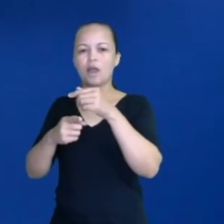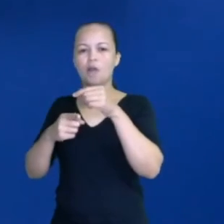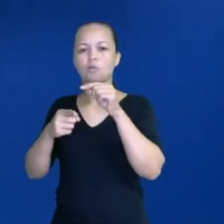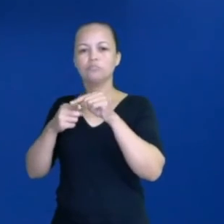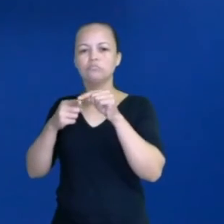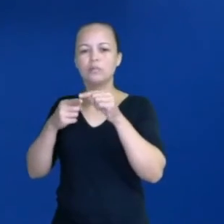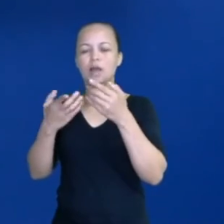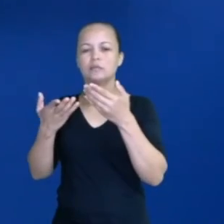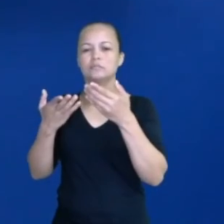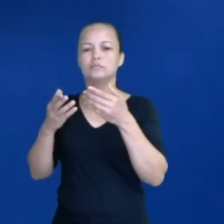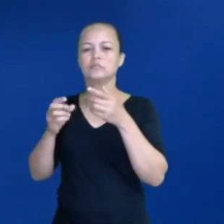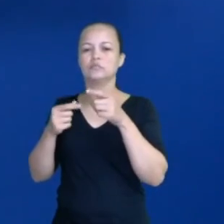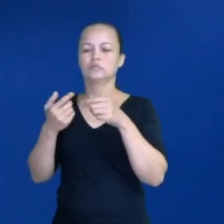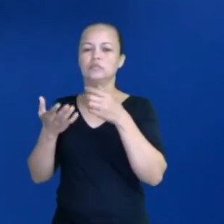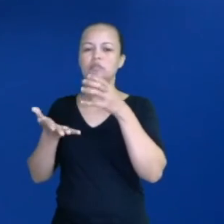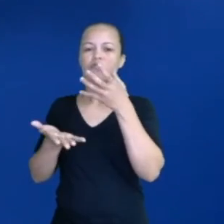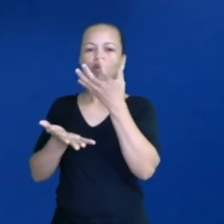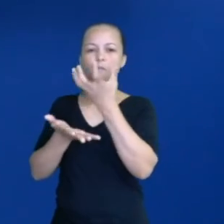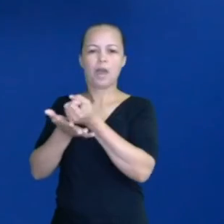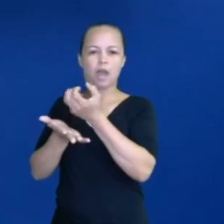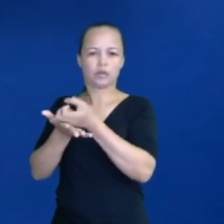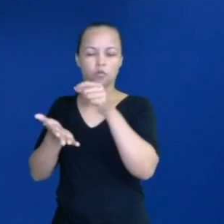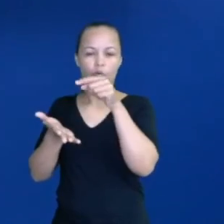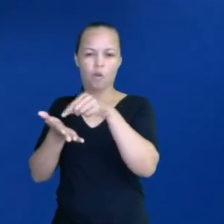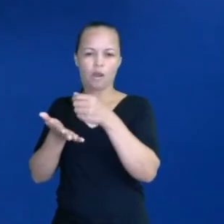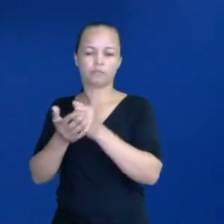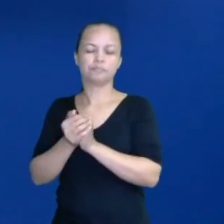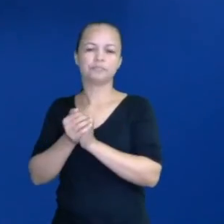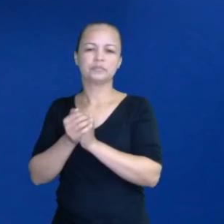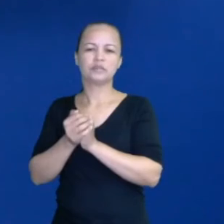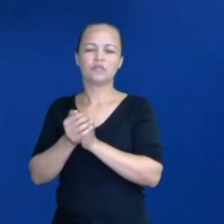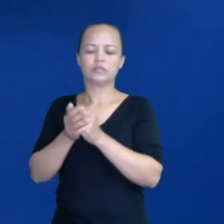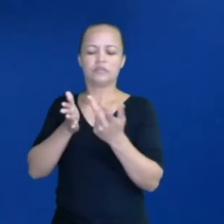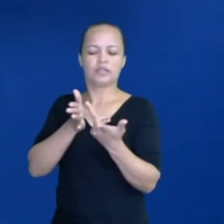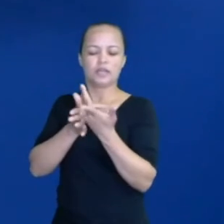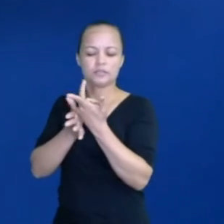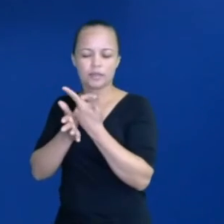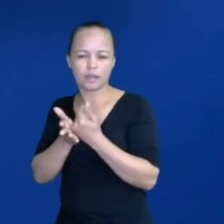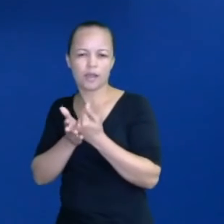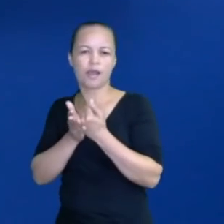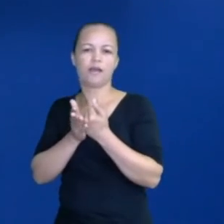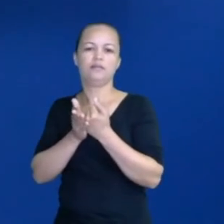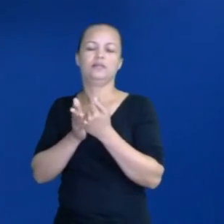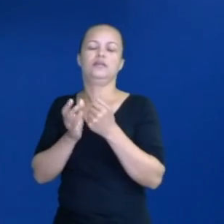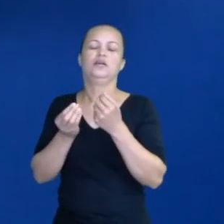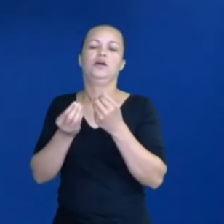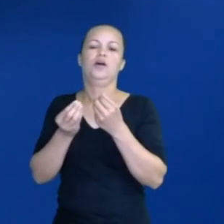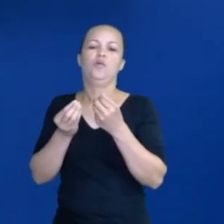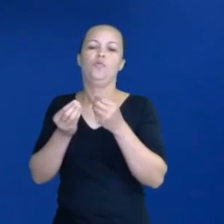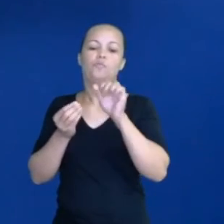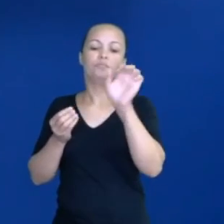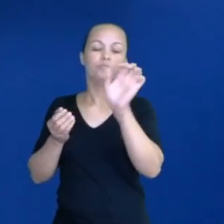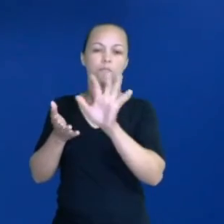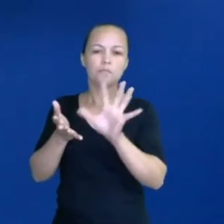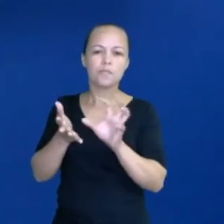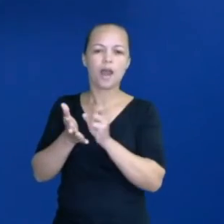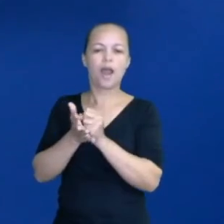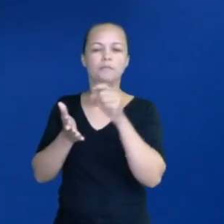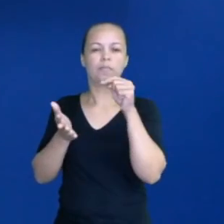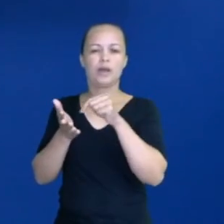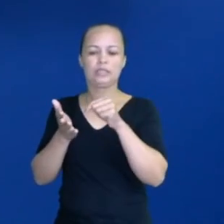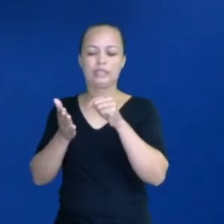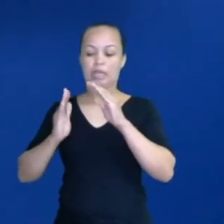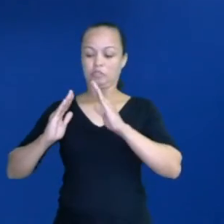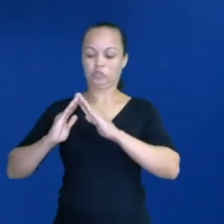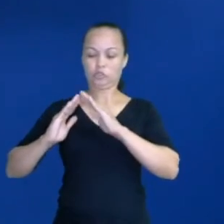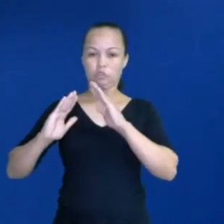matriculado, imagina lá ela. Você agora vai desenhar, vai fazer um mapa do caminho que você faria da escola